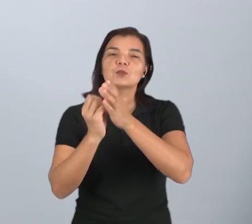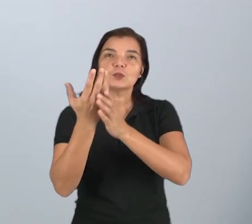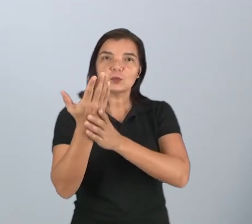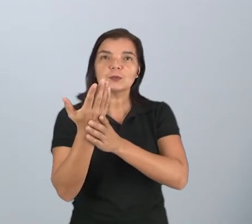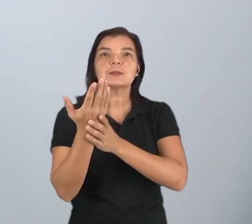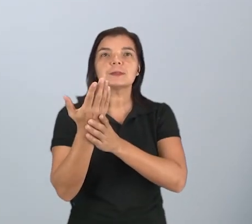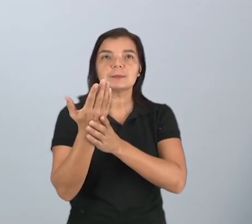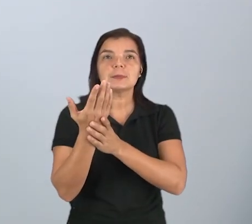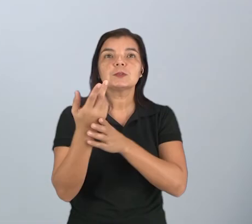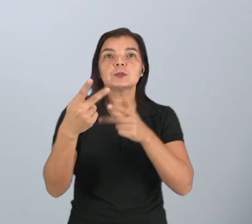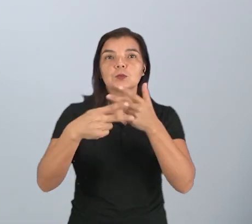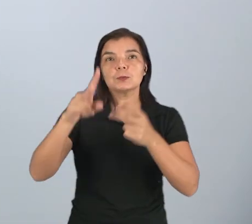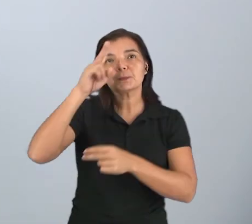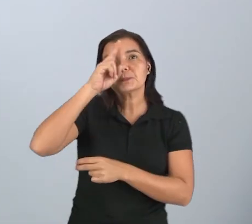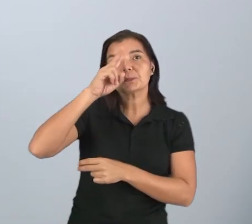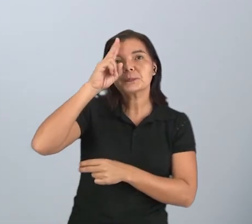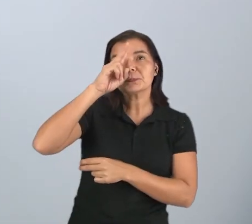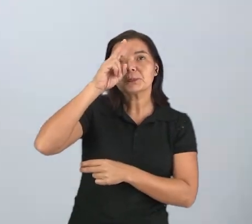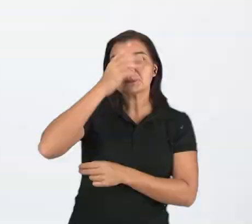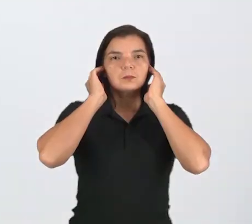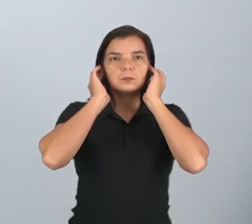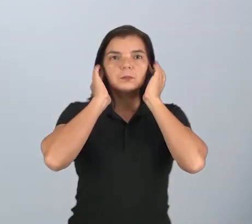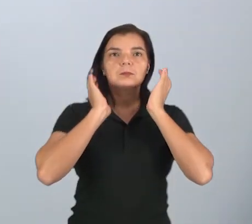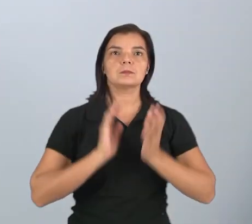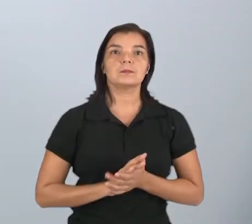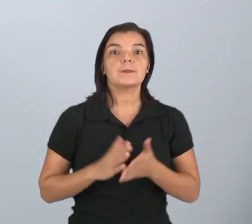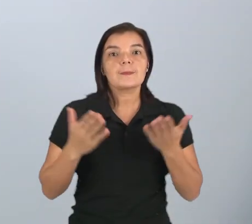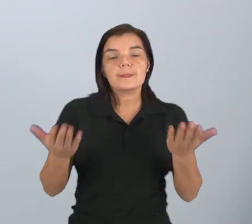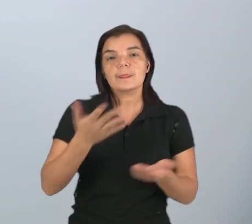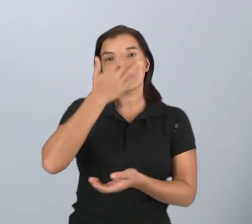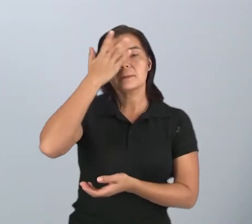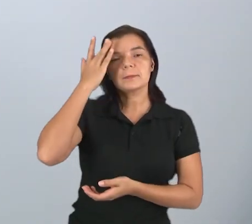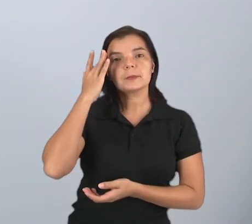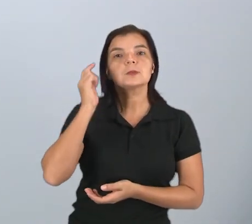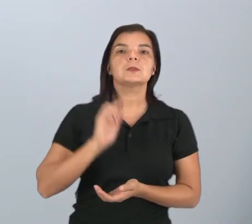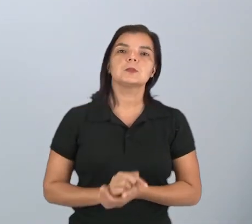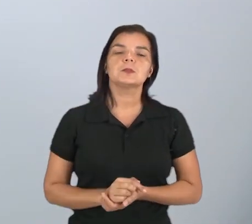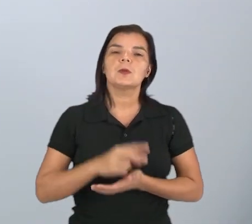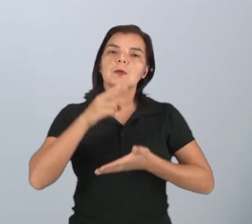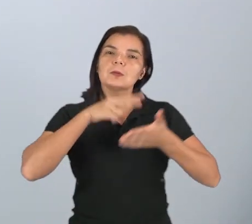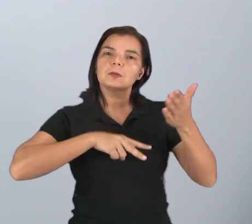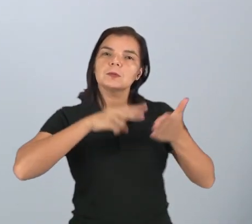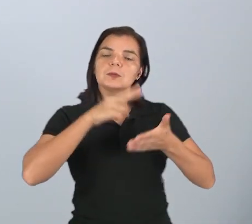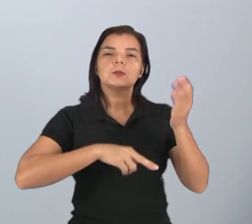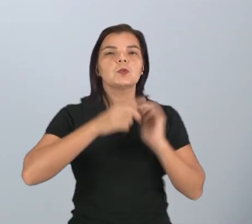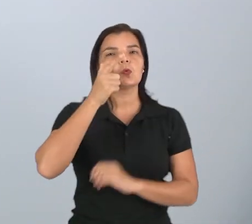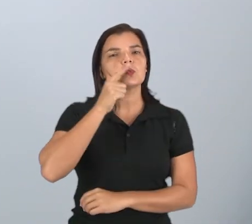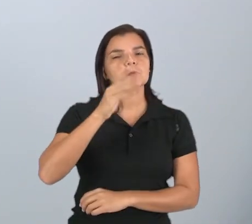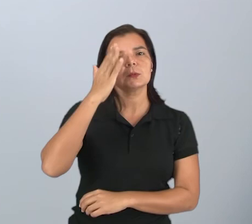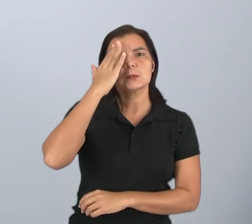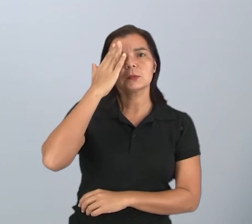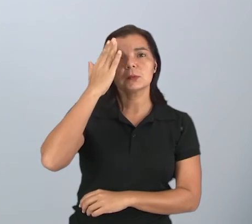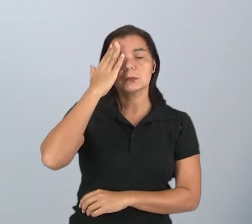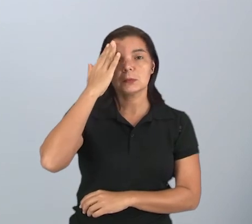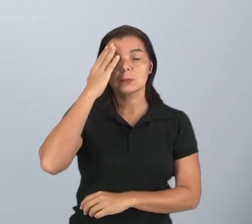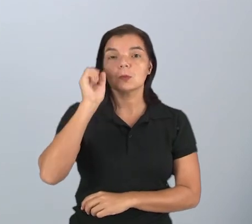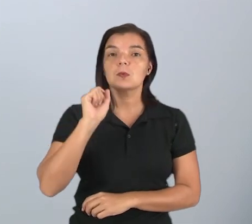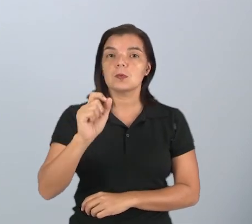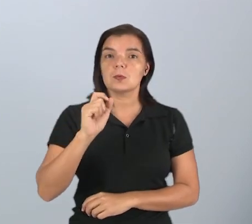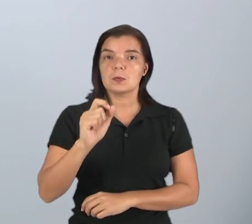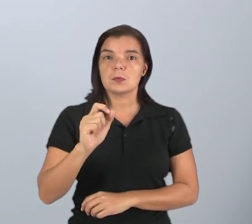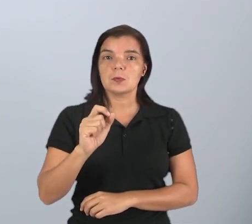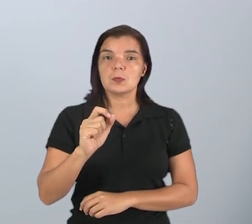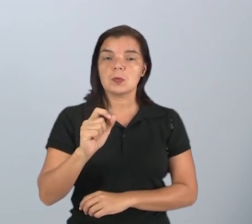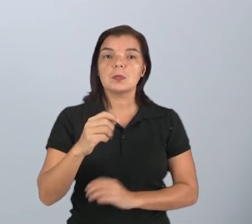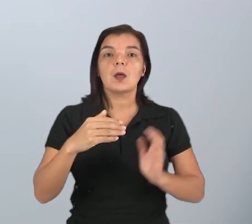aí, vários acontecimentos, várias lembranças. Então, pessoal, é isso. A partir dessa leitura, a gente consegue compreender aqui que